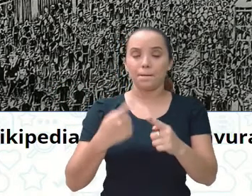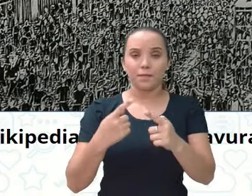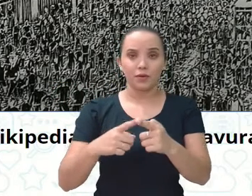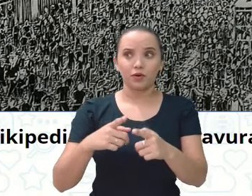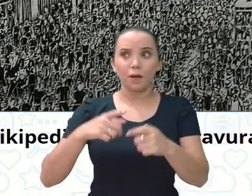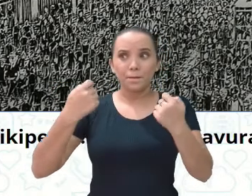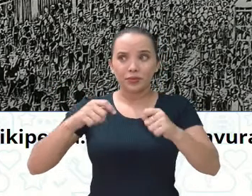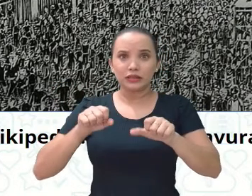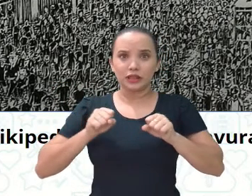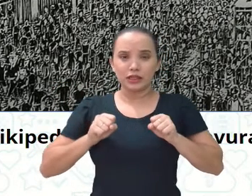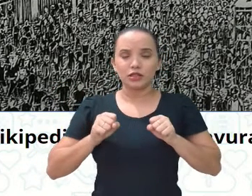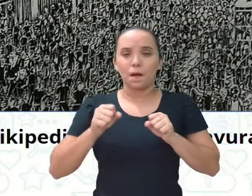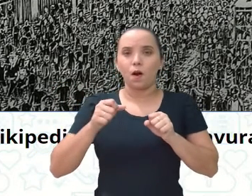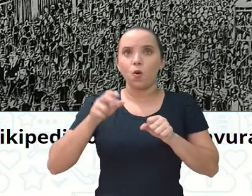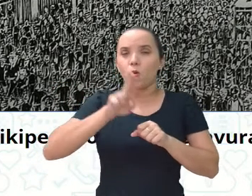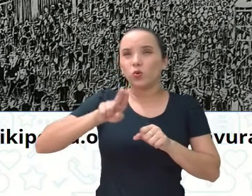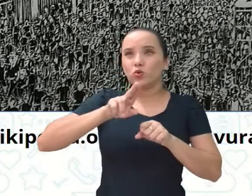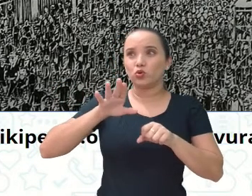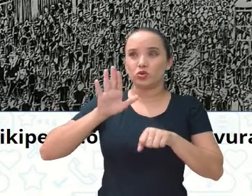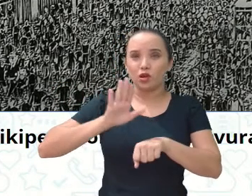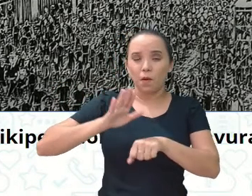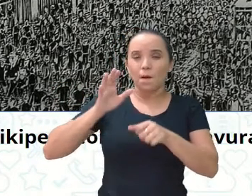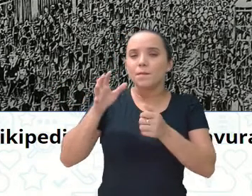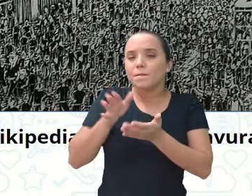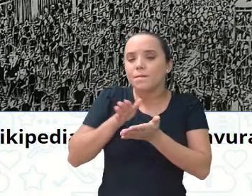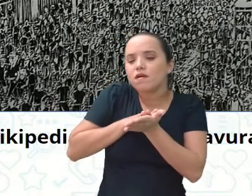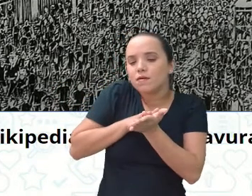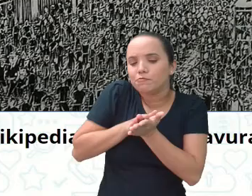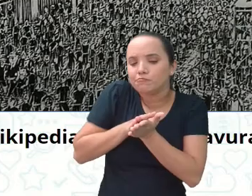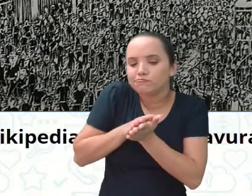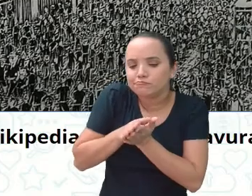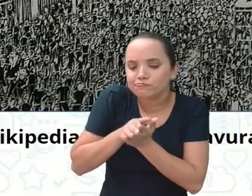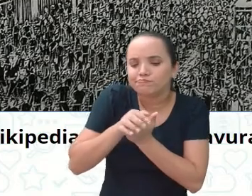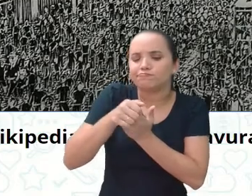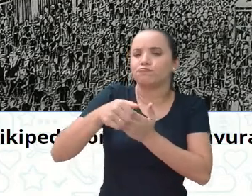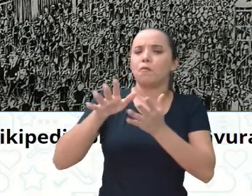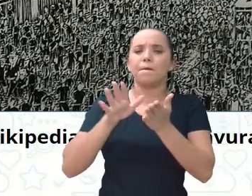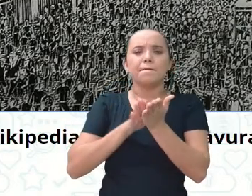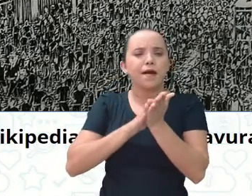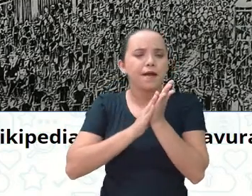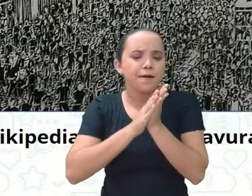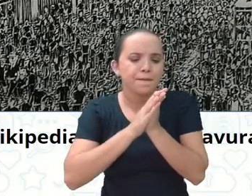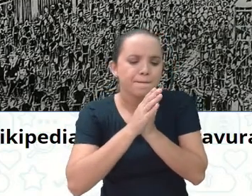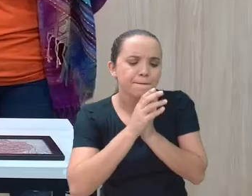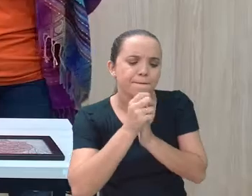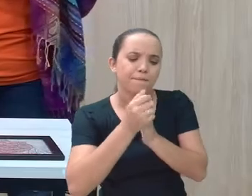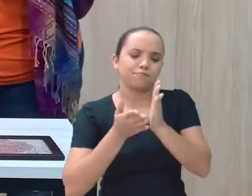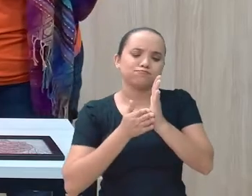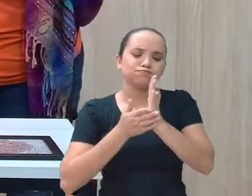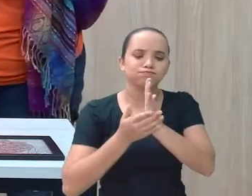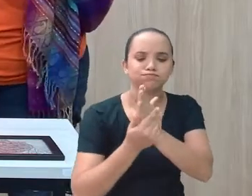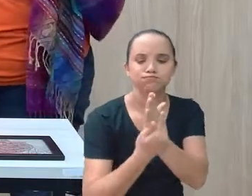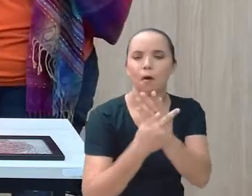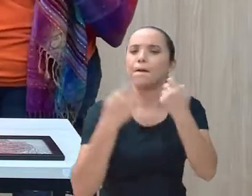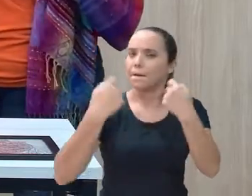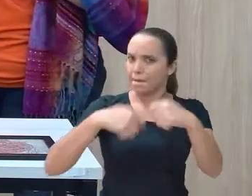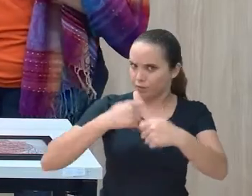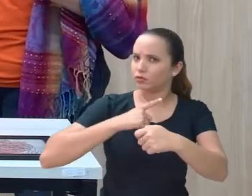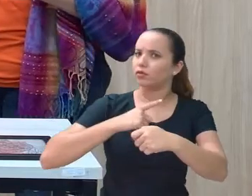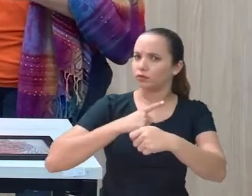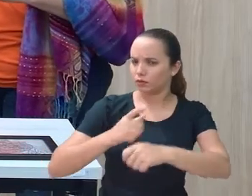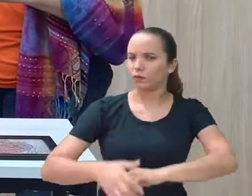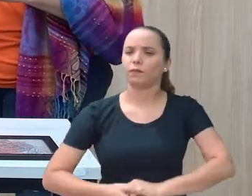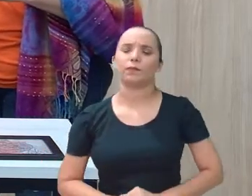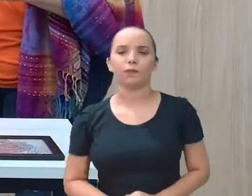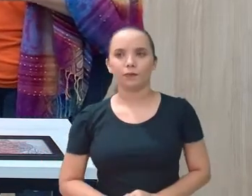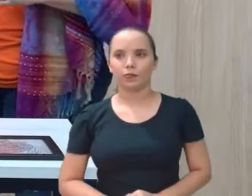preciso colocar ela bem, passar bem direitinho o papel tem que ficar bem esticadinho, então tem que ter essa